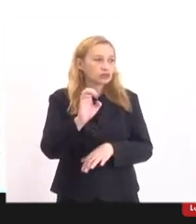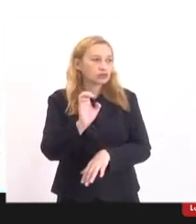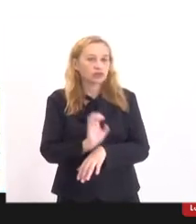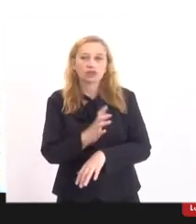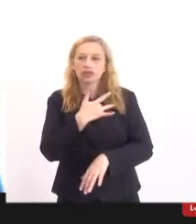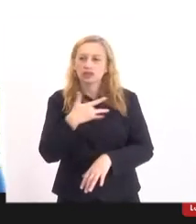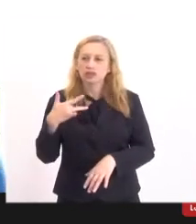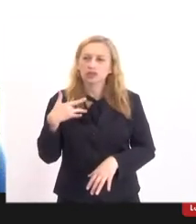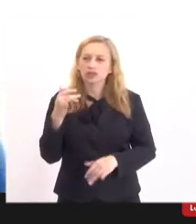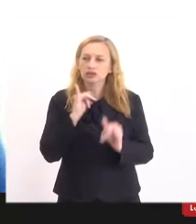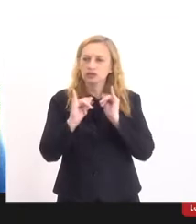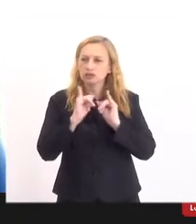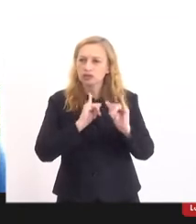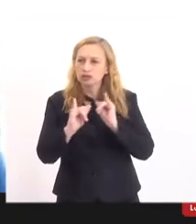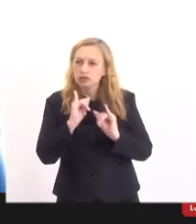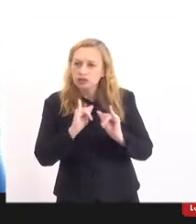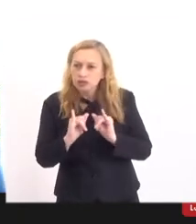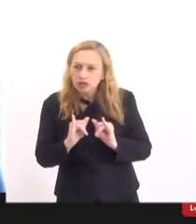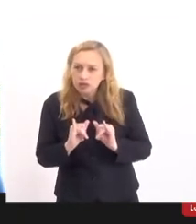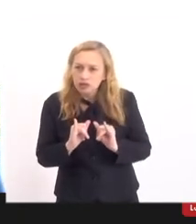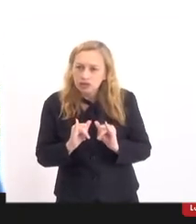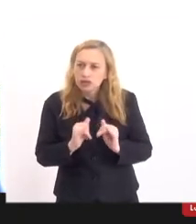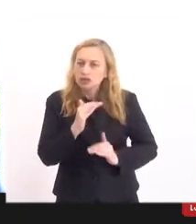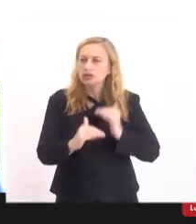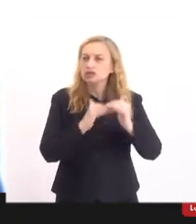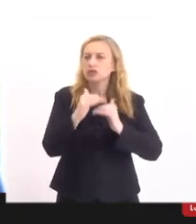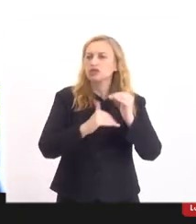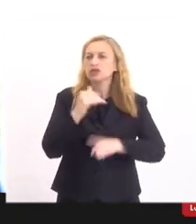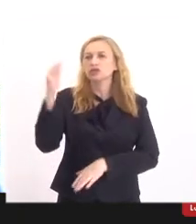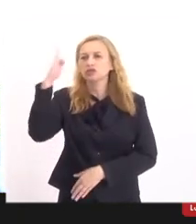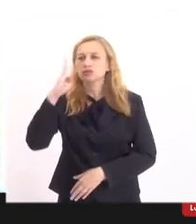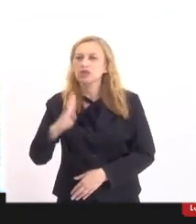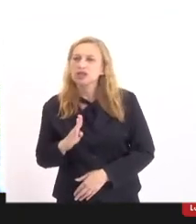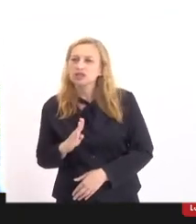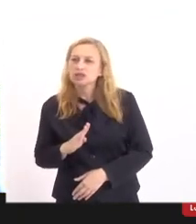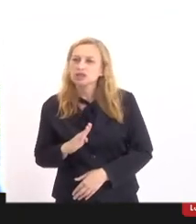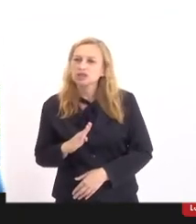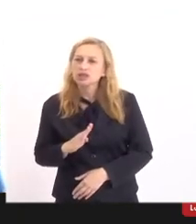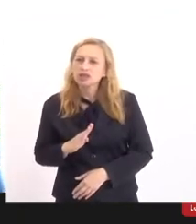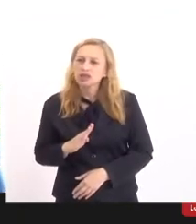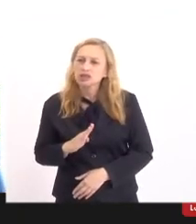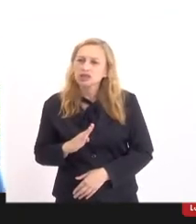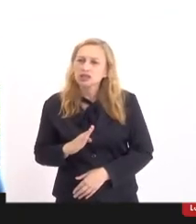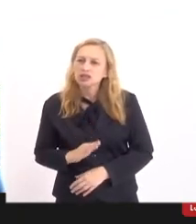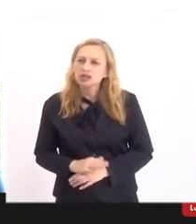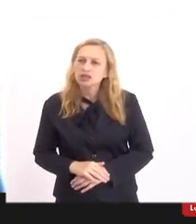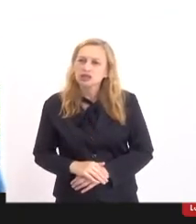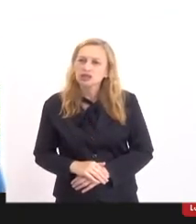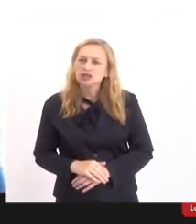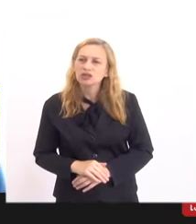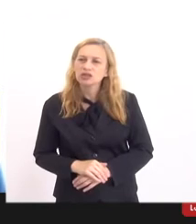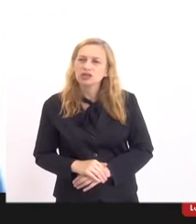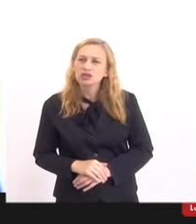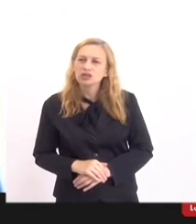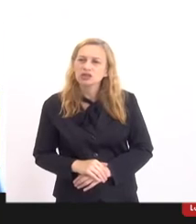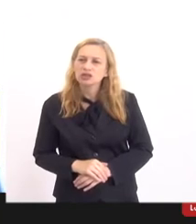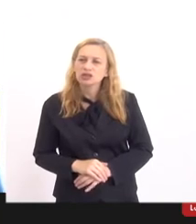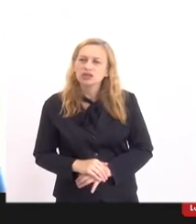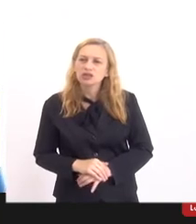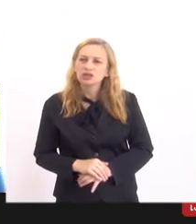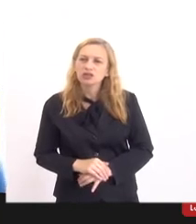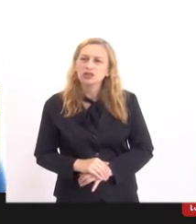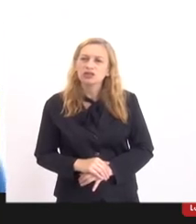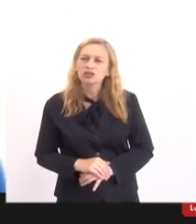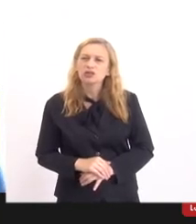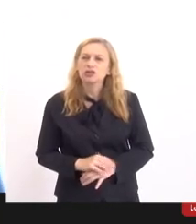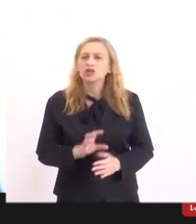reforça todos os índices que têm sido desenvolvidos no Brasil, que têm sido publicados pelos órgãos, né, oficiais de